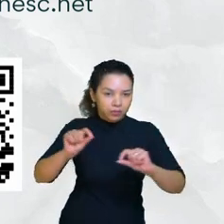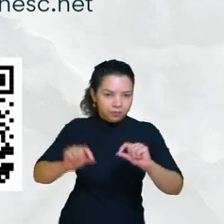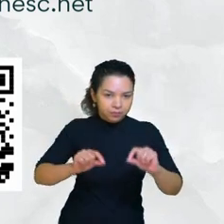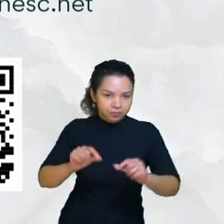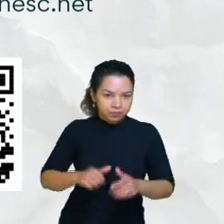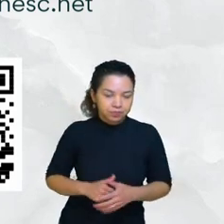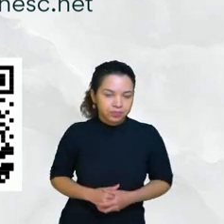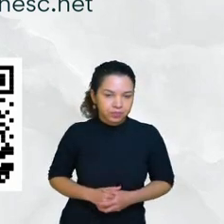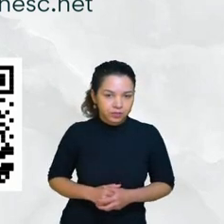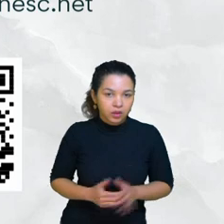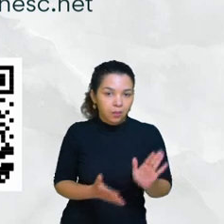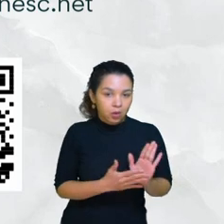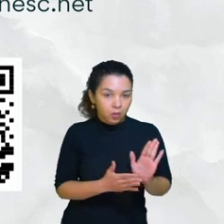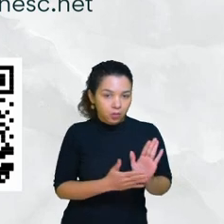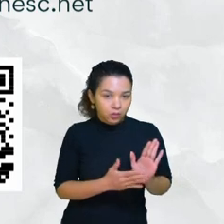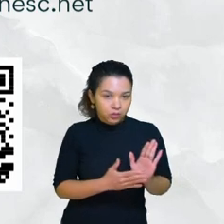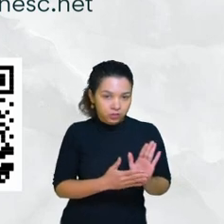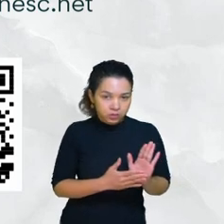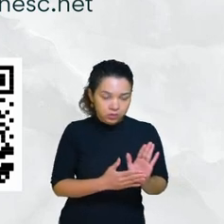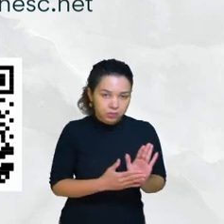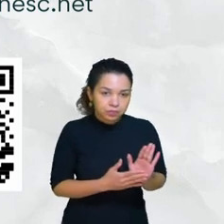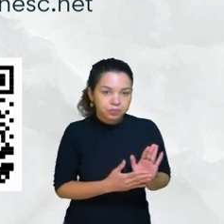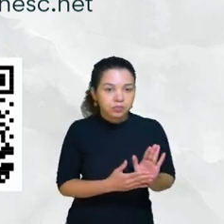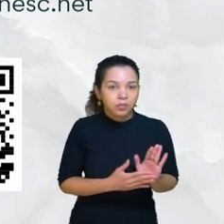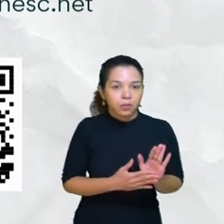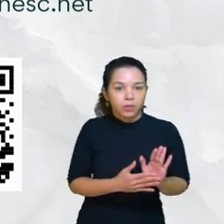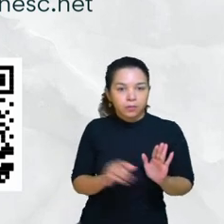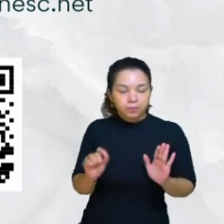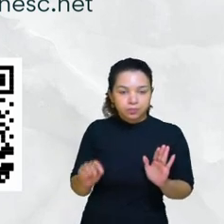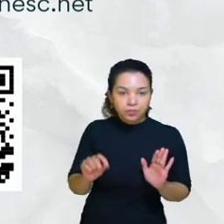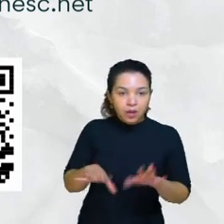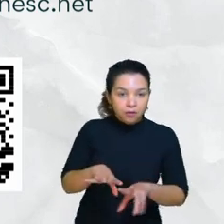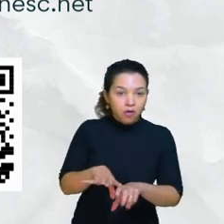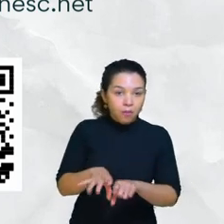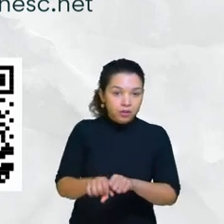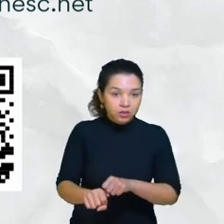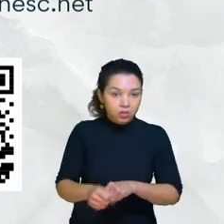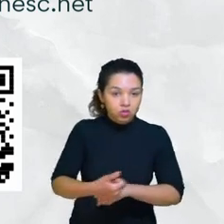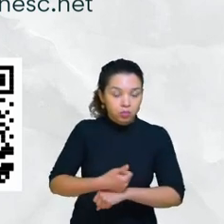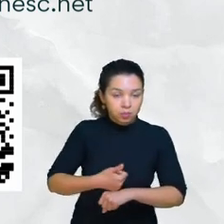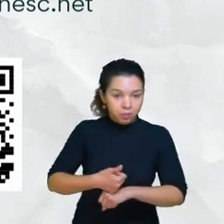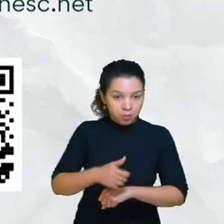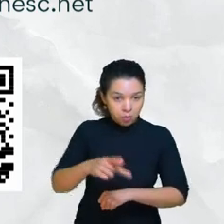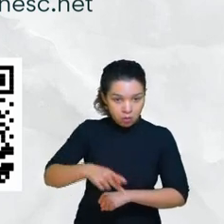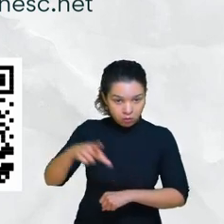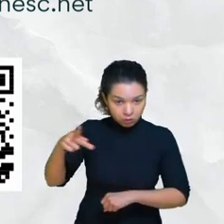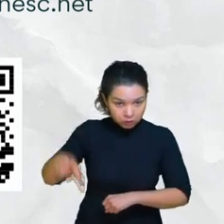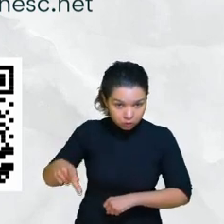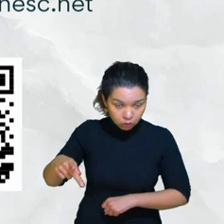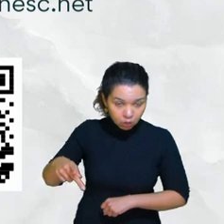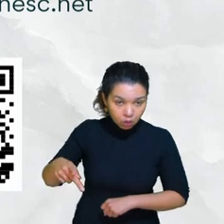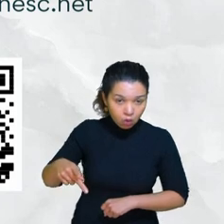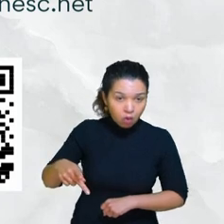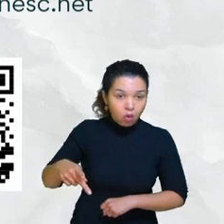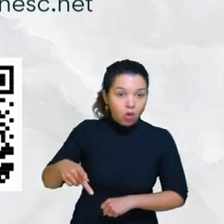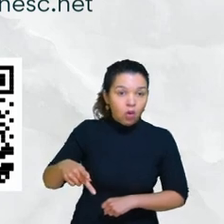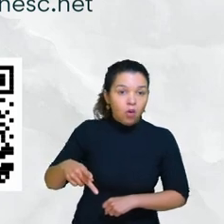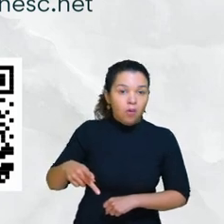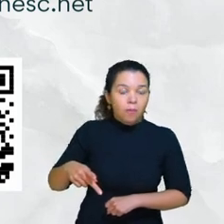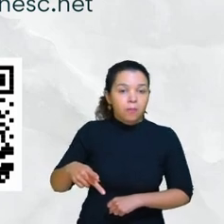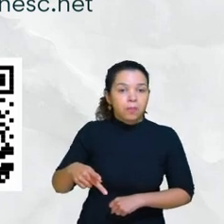está na proposição sete que eu coloquei aqui é a formação dos professores na Perspectiva profissional